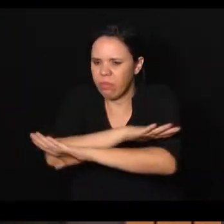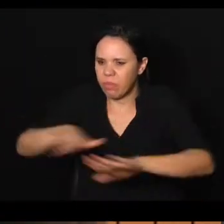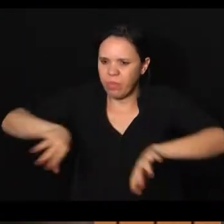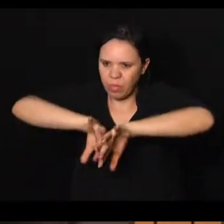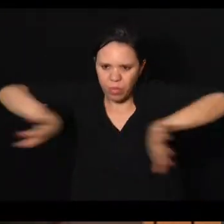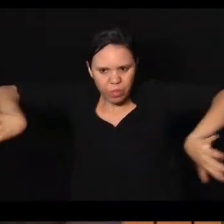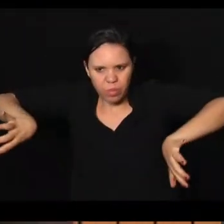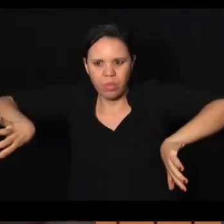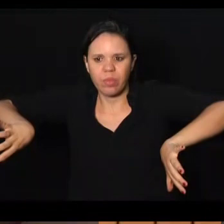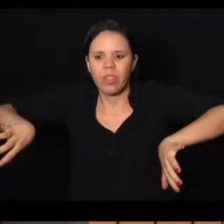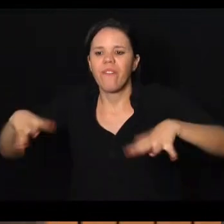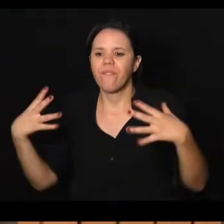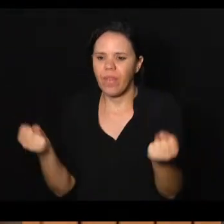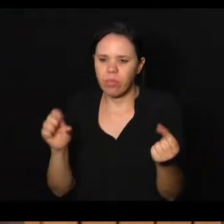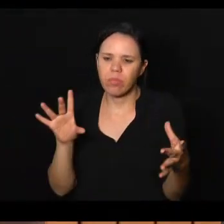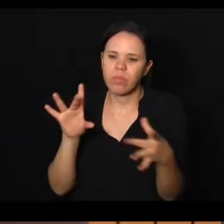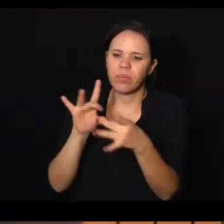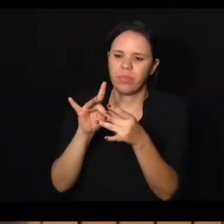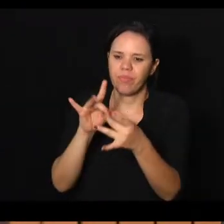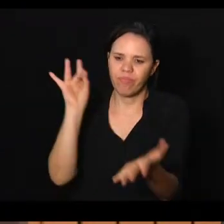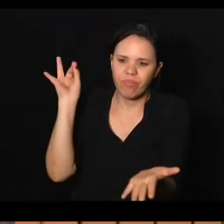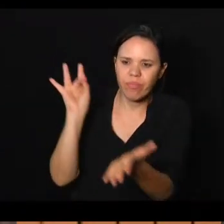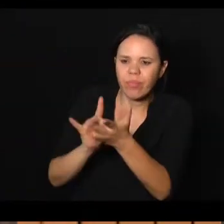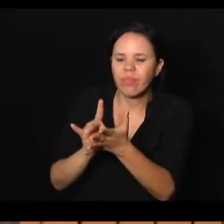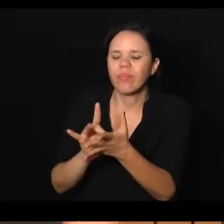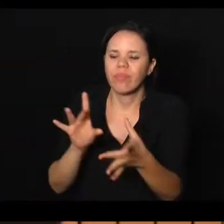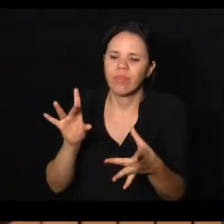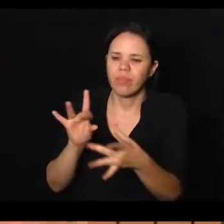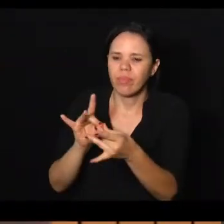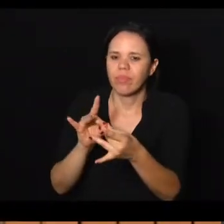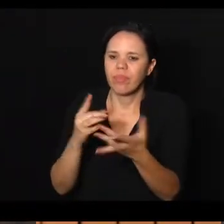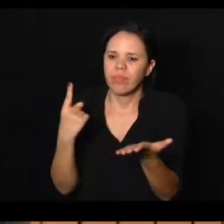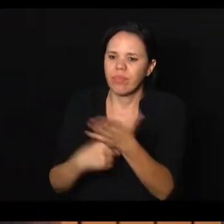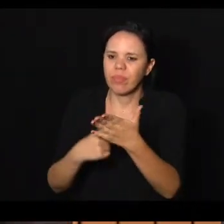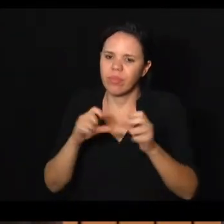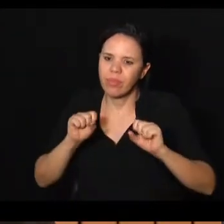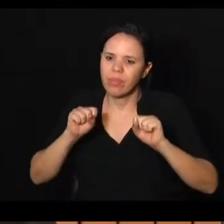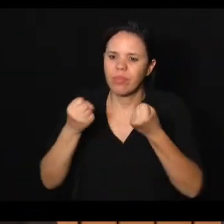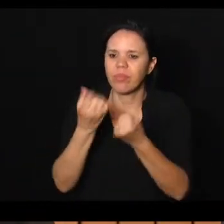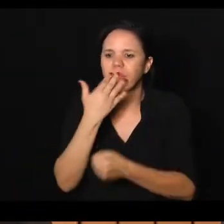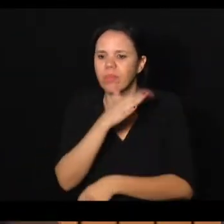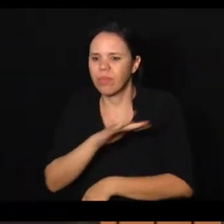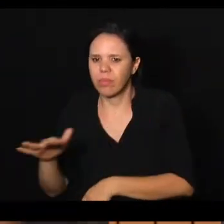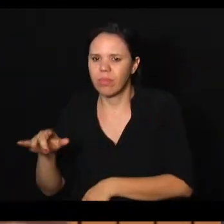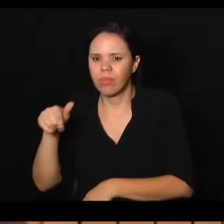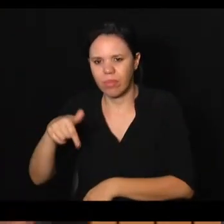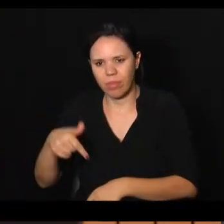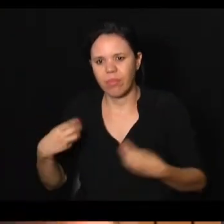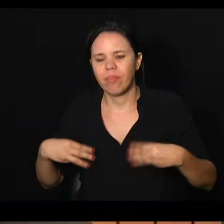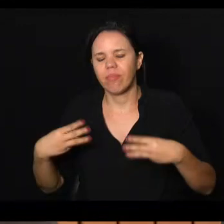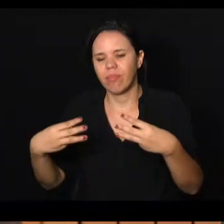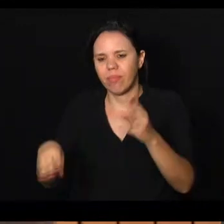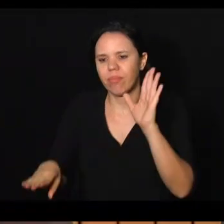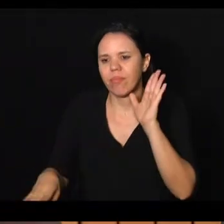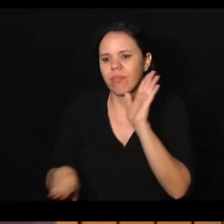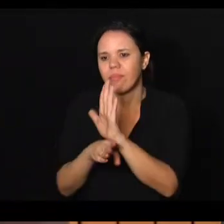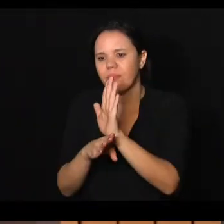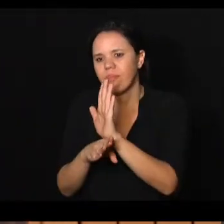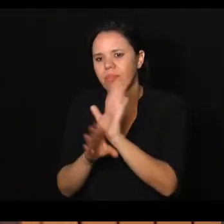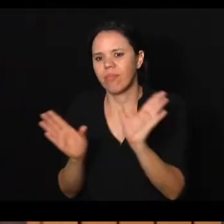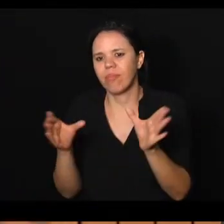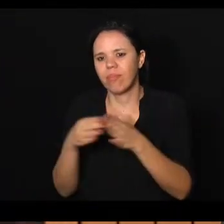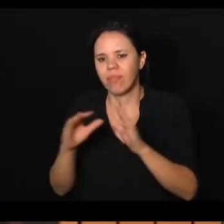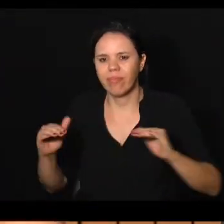separam. Vamos nos unir num verdadeiro pacto pela infância. E esse ministério está disposto a ajudar a construir esse